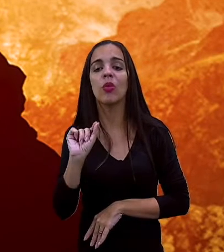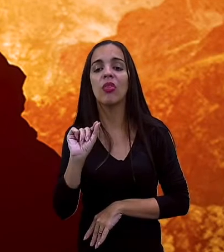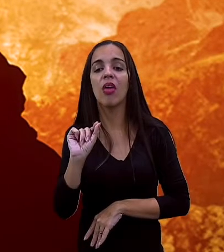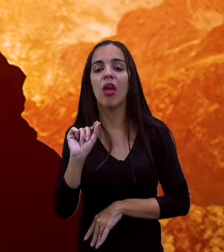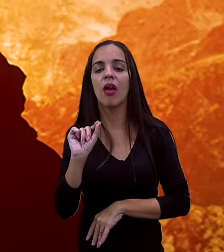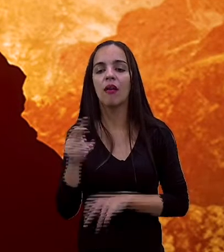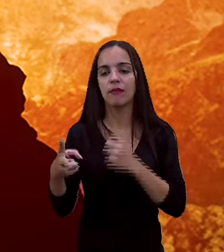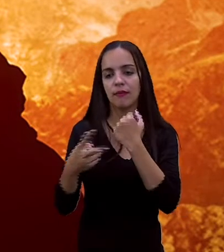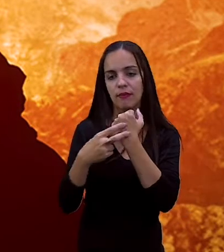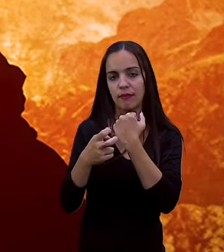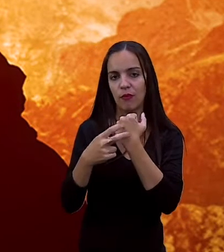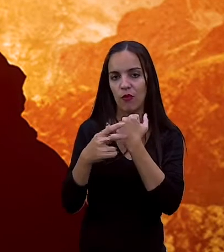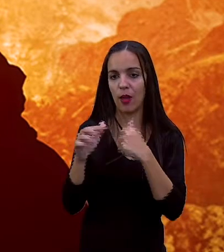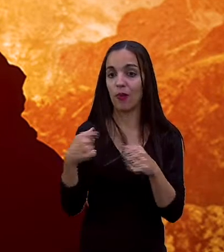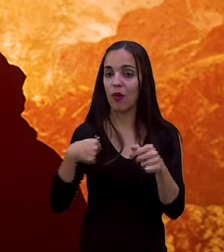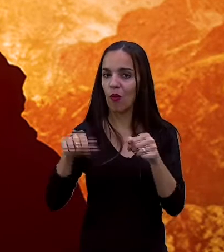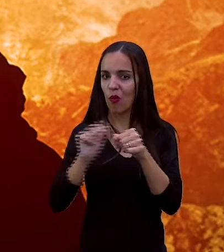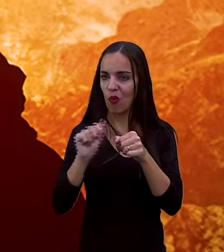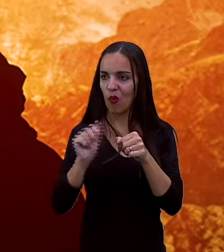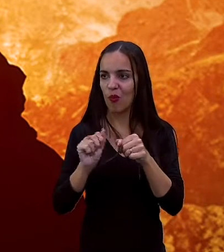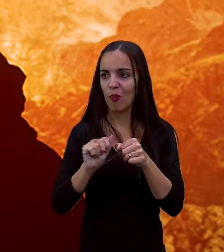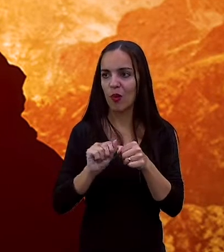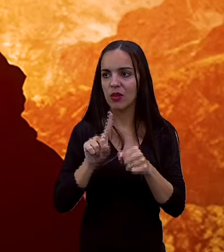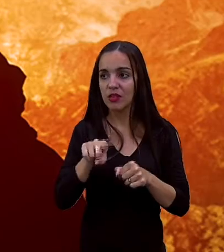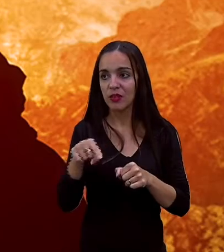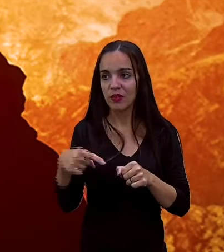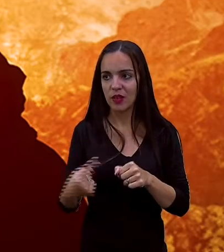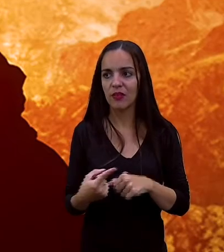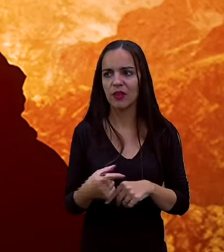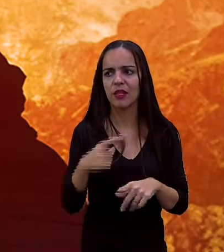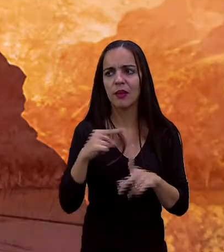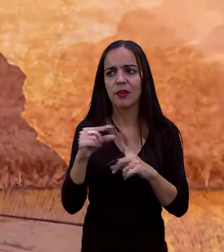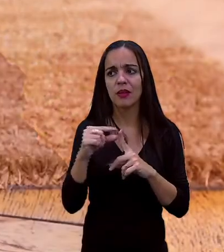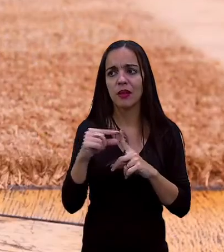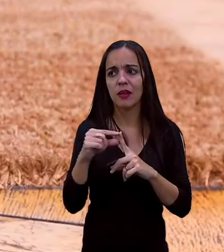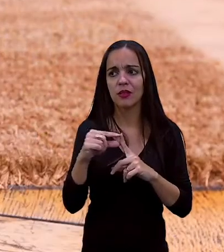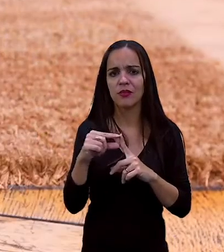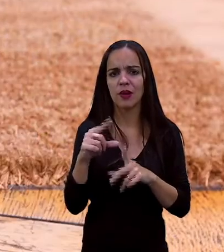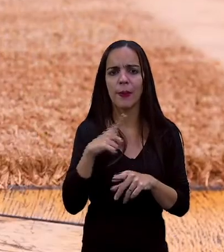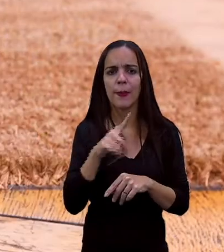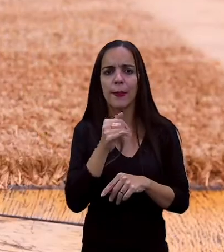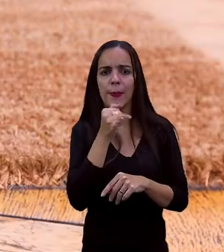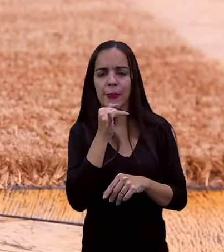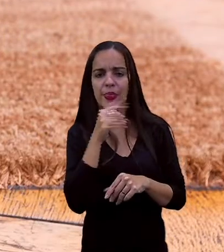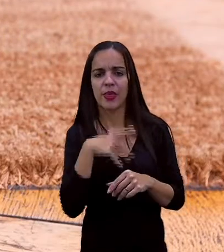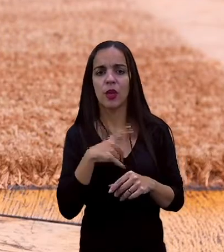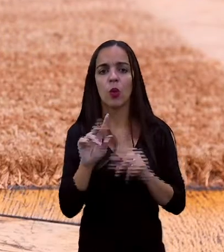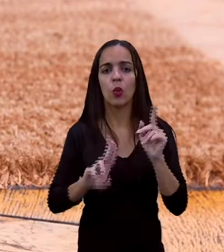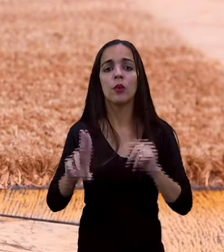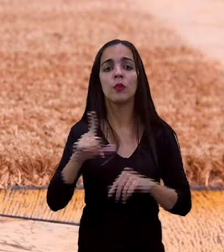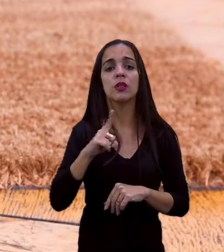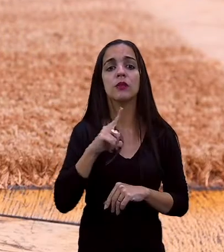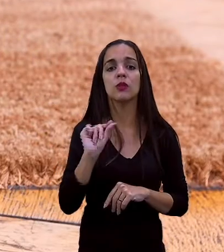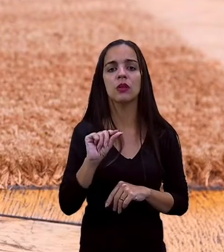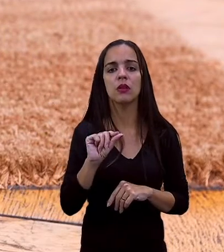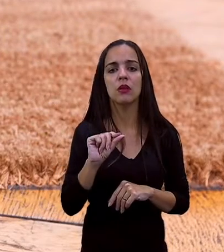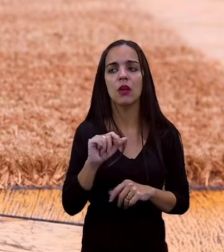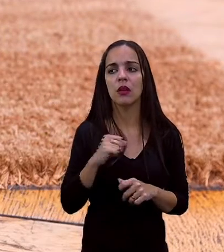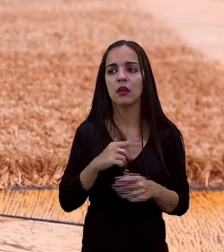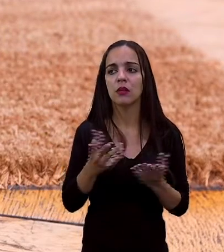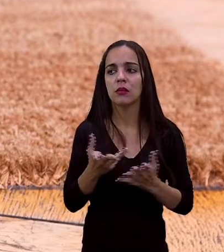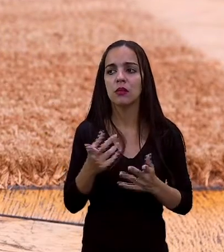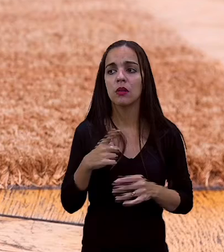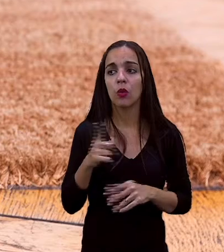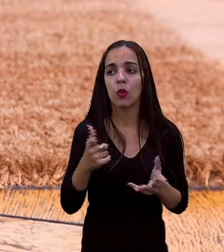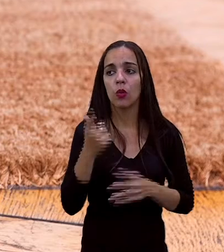antes do verbo e depois de uma palavra negativa, o nome disso é o quê? Próclise. Agora